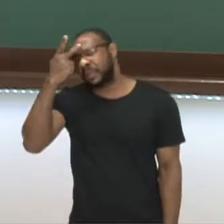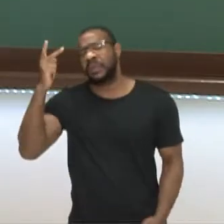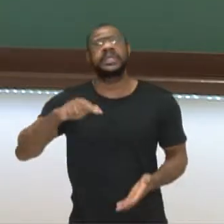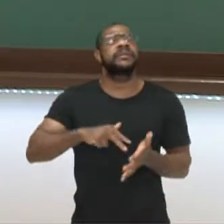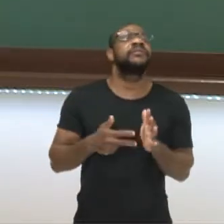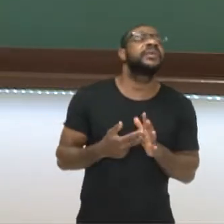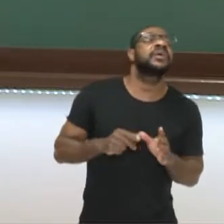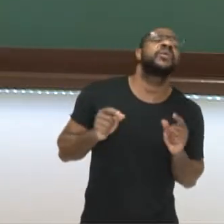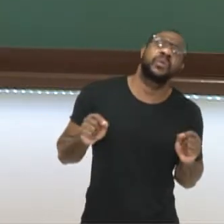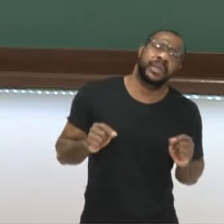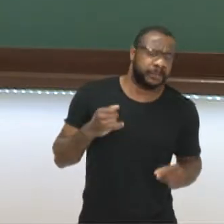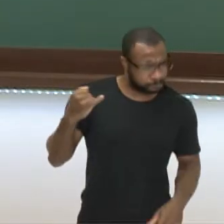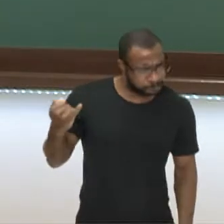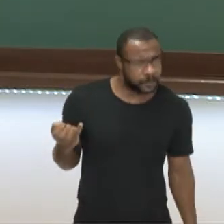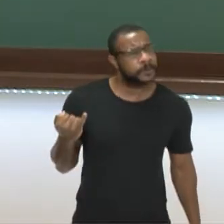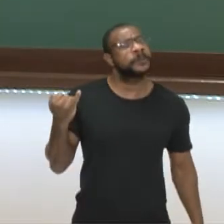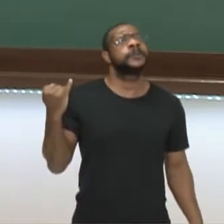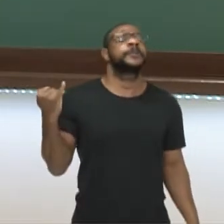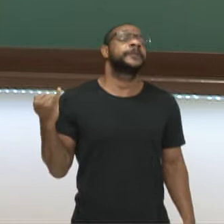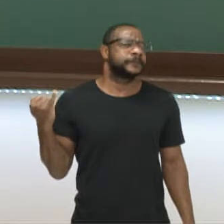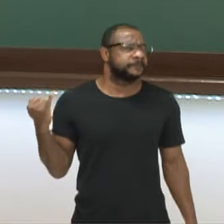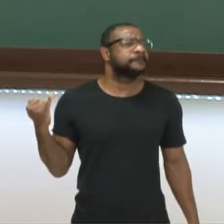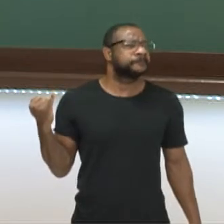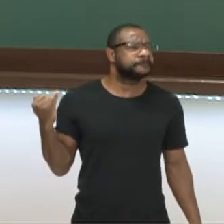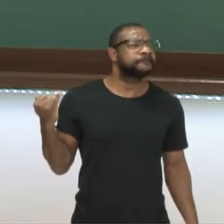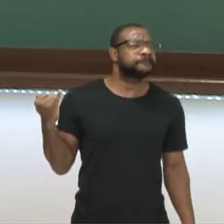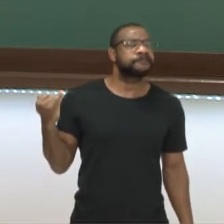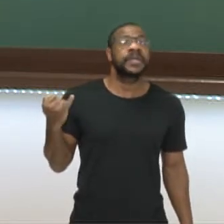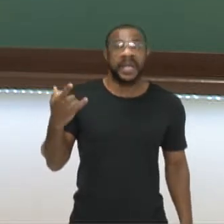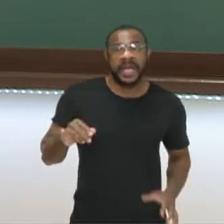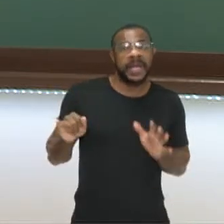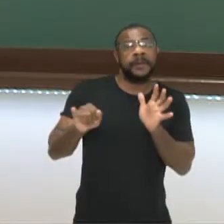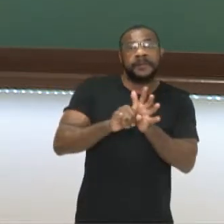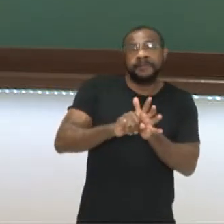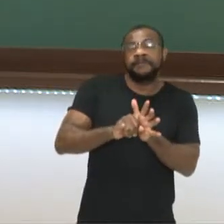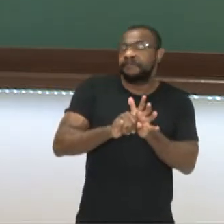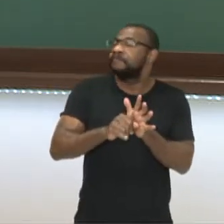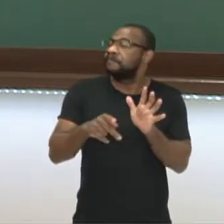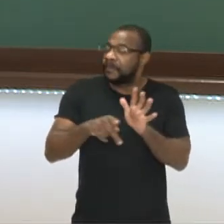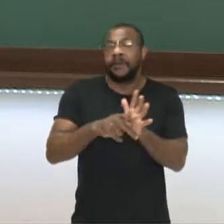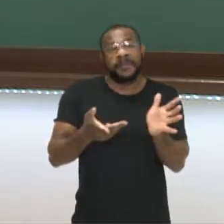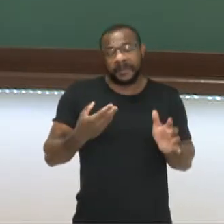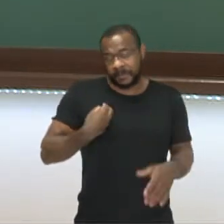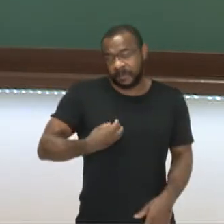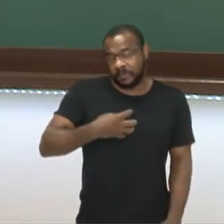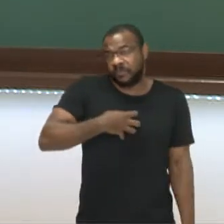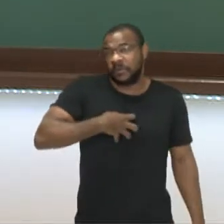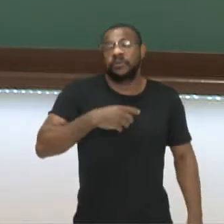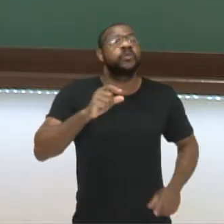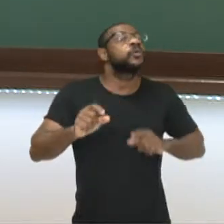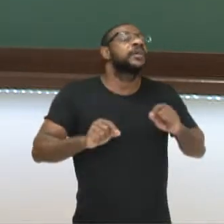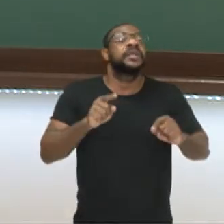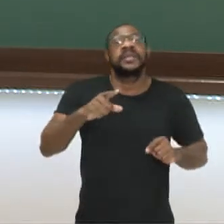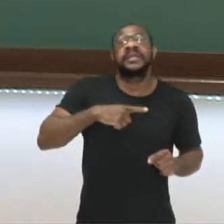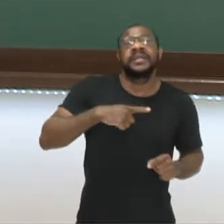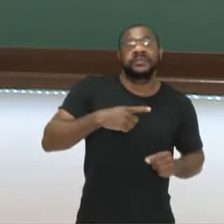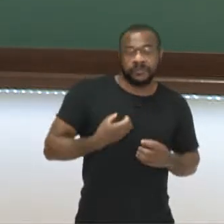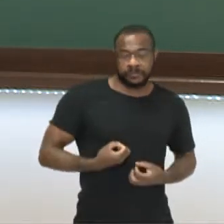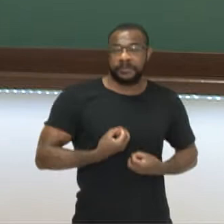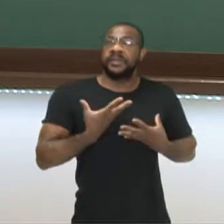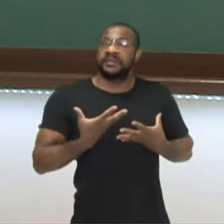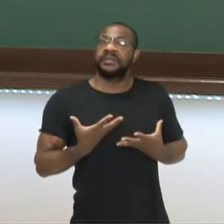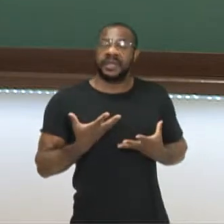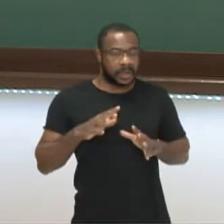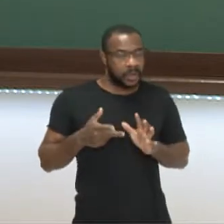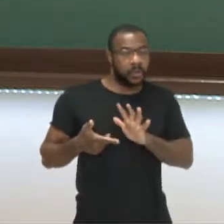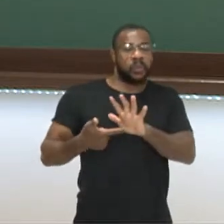significa muito, muito. É a sua identificação, é a sua forma de É uma das formas que você tem de expressão com o mundo,